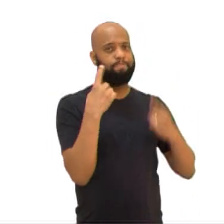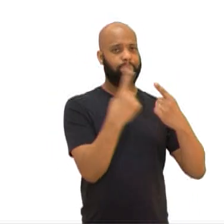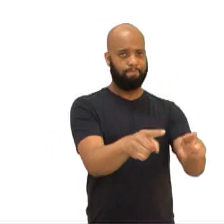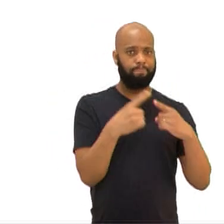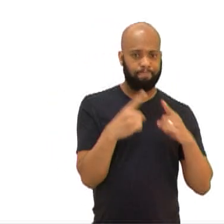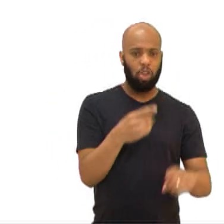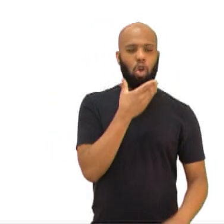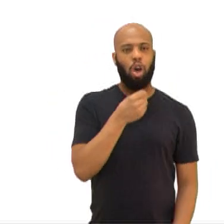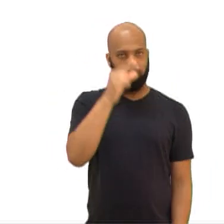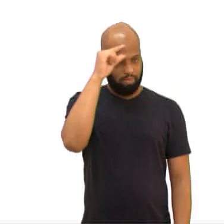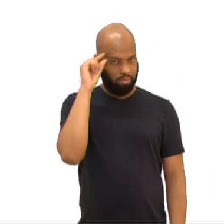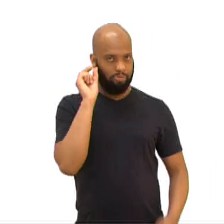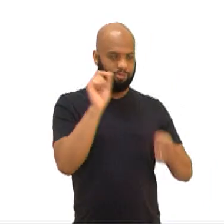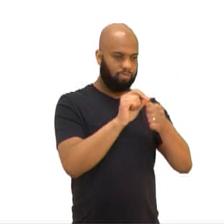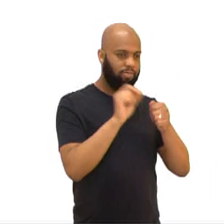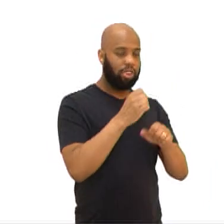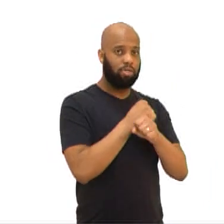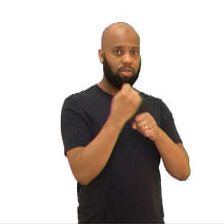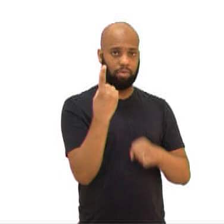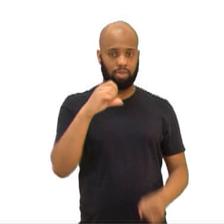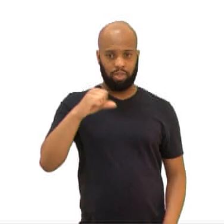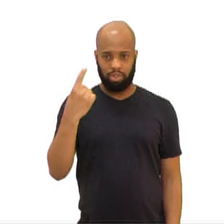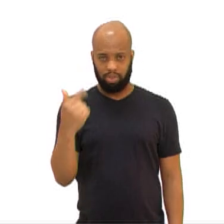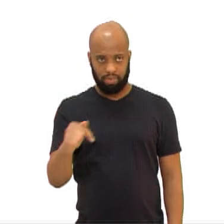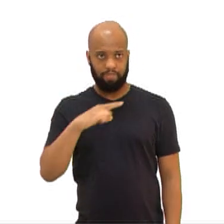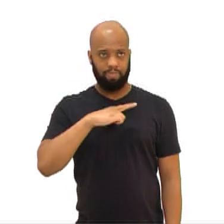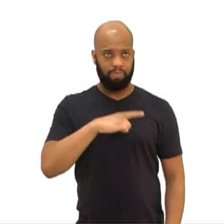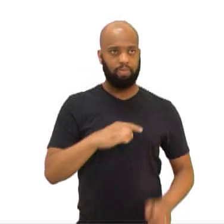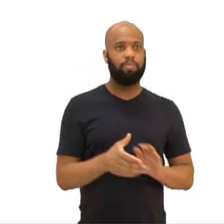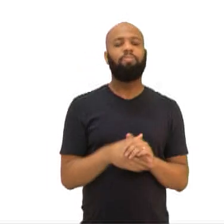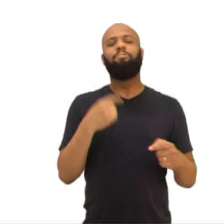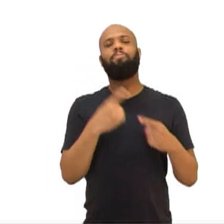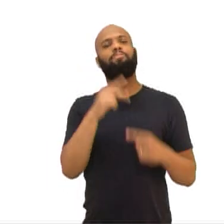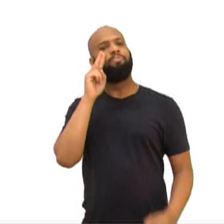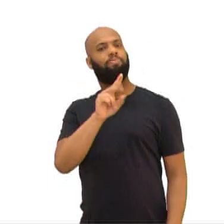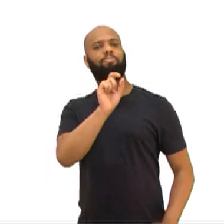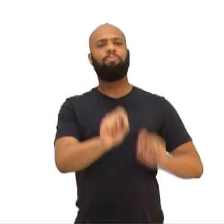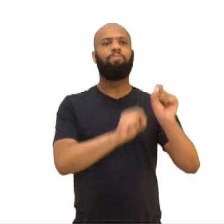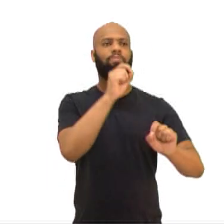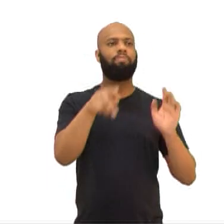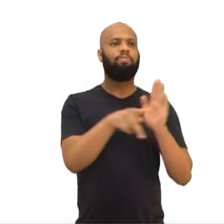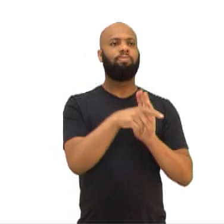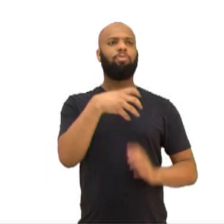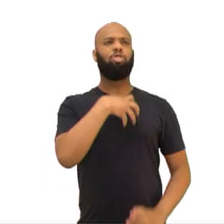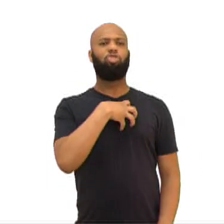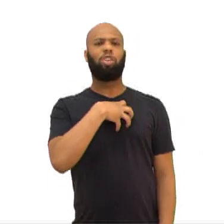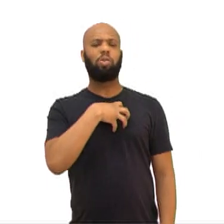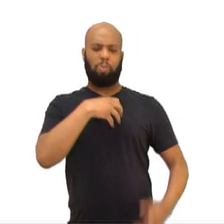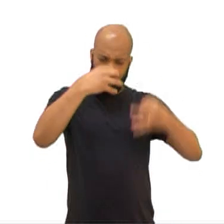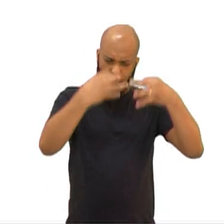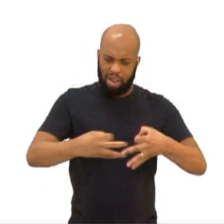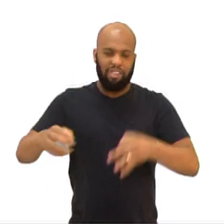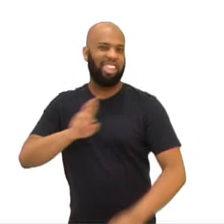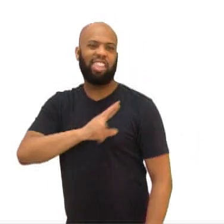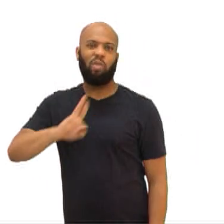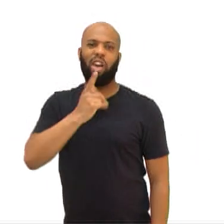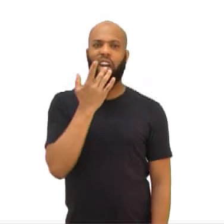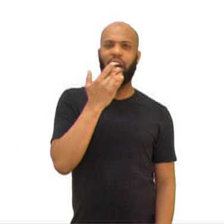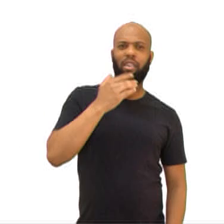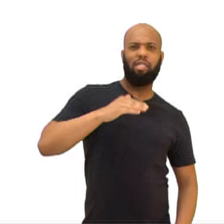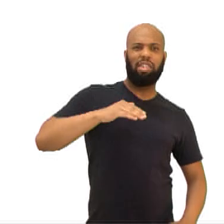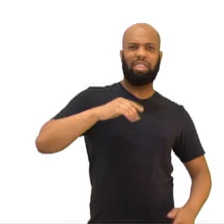Monteiro Lobato criticou em 1917. A gente vê que não é uma perspectiva perfeita, as cores estão meio